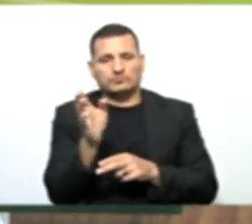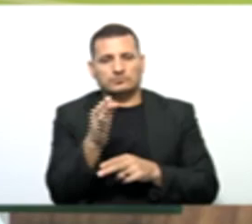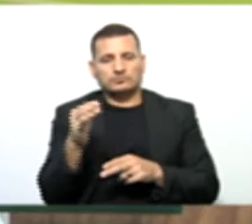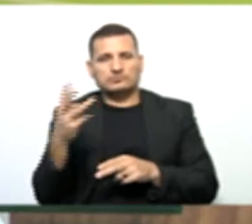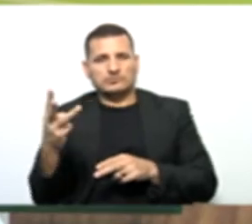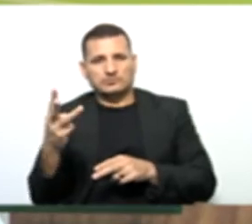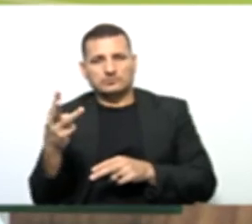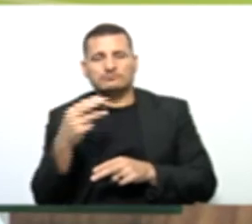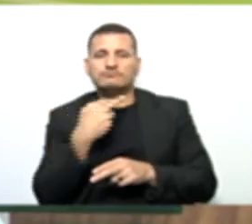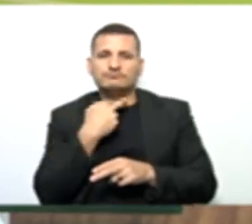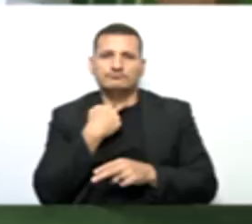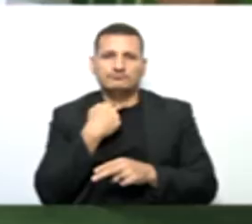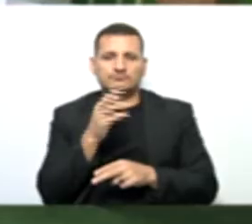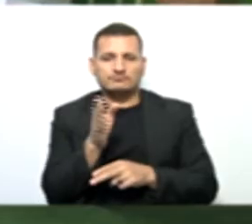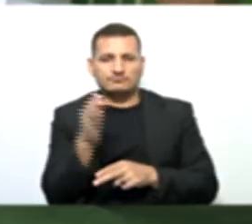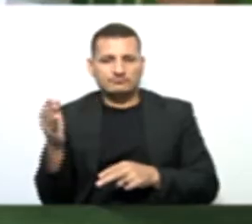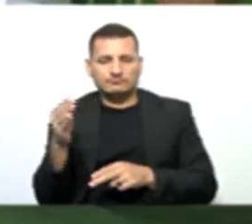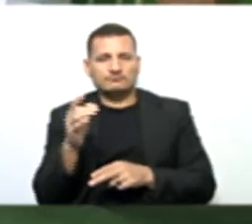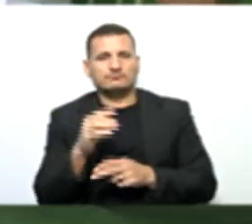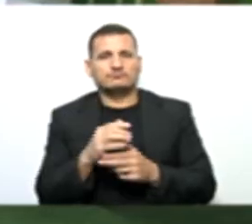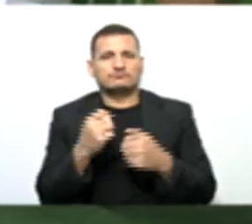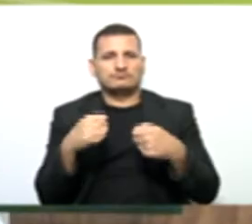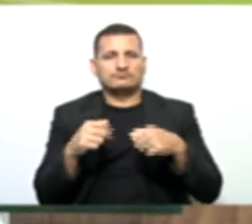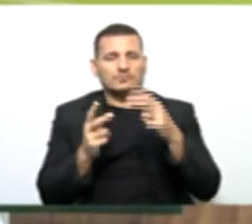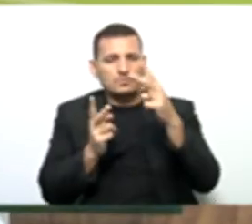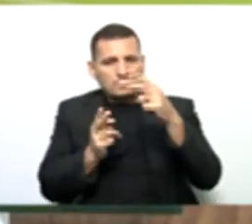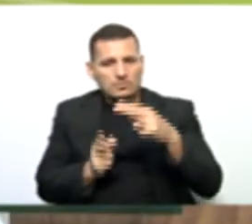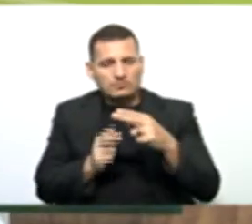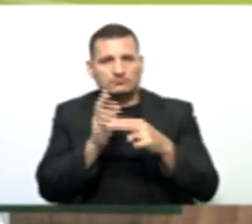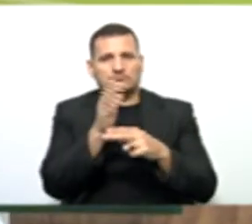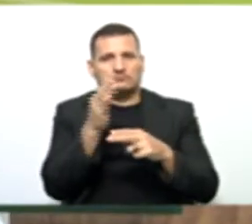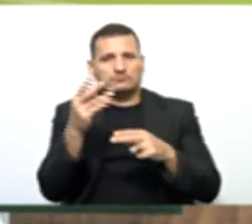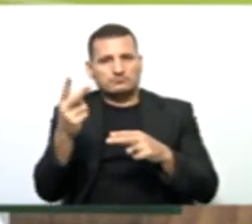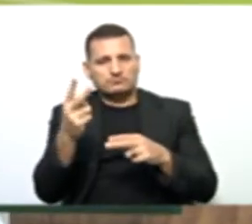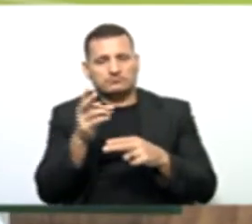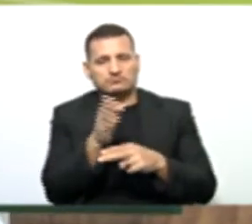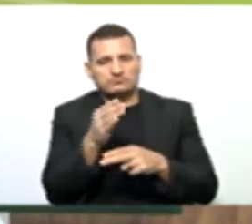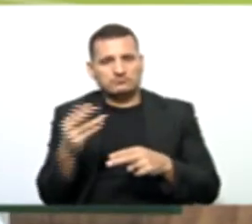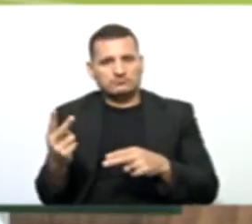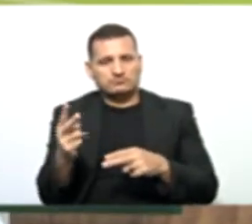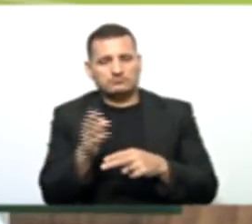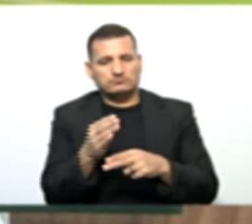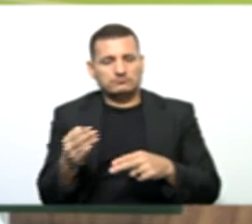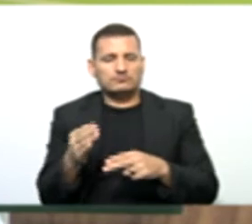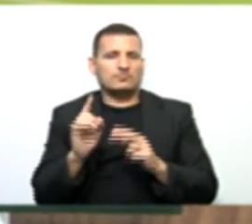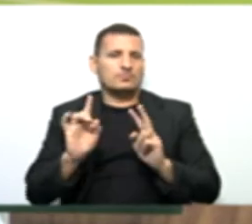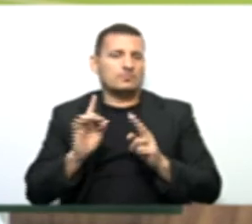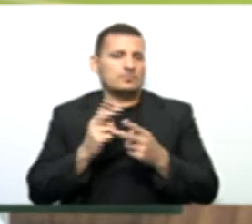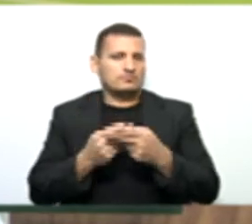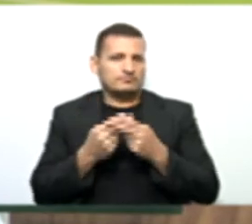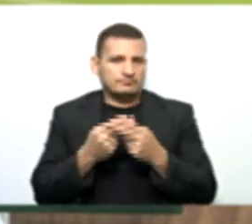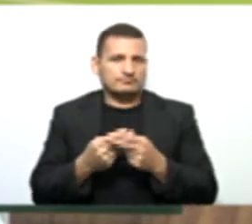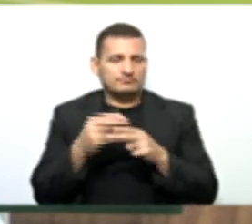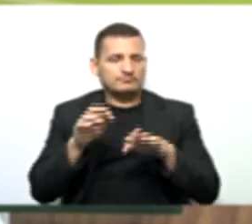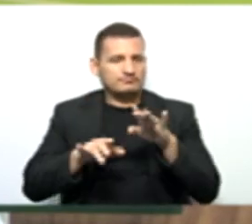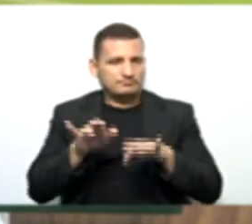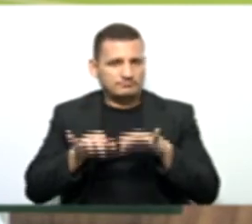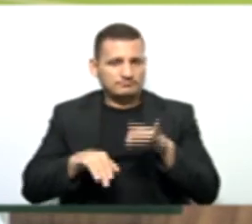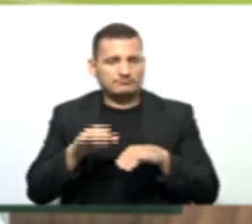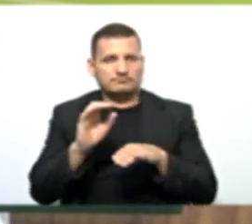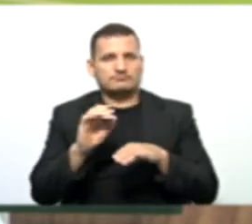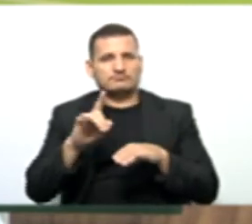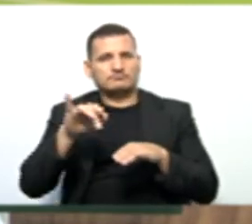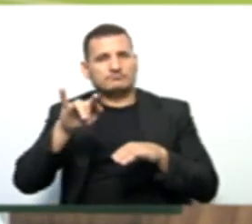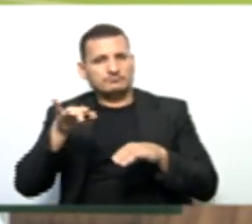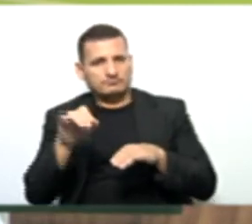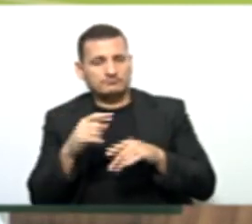pode, tá? É bom vocês terem paciência na hora de escrever o código. Porque programação,